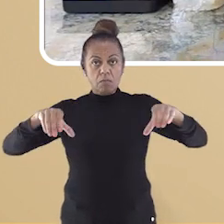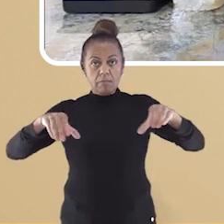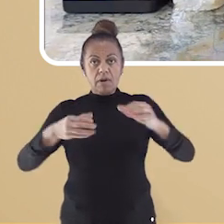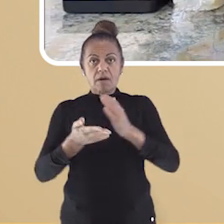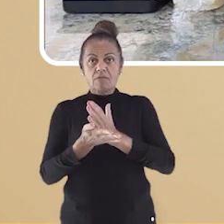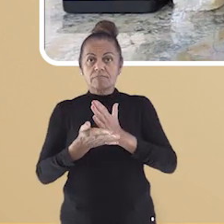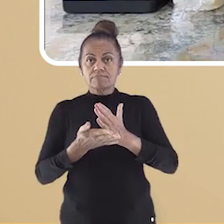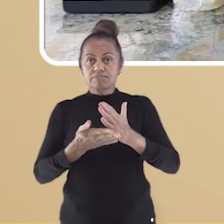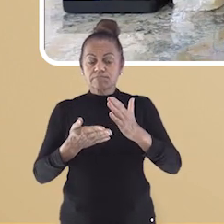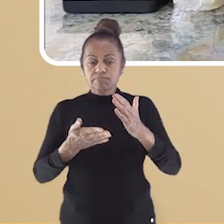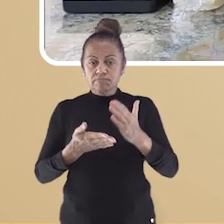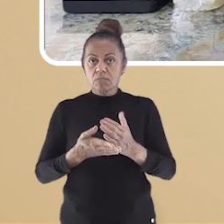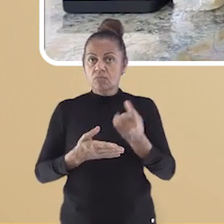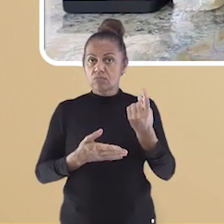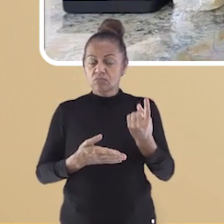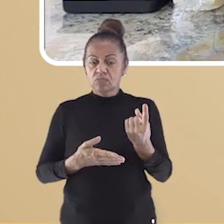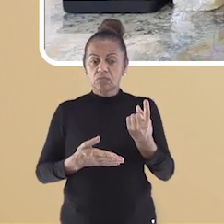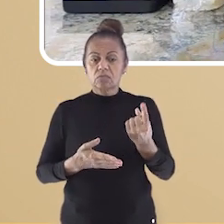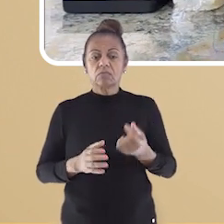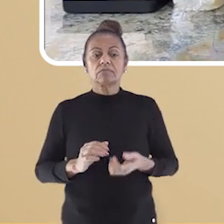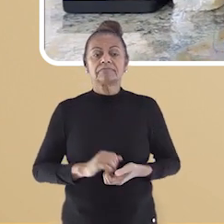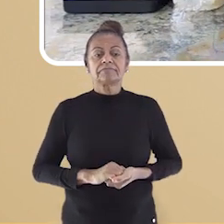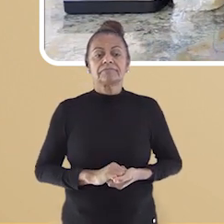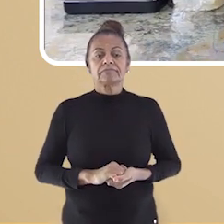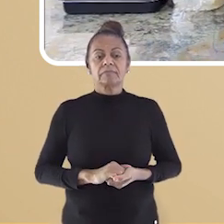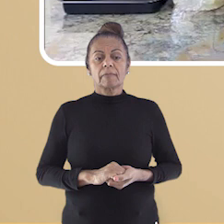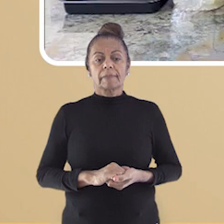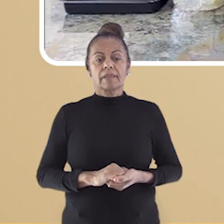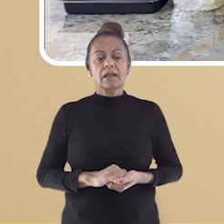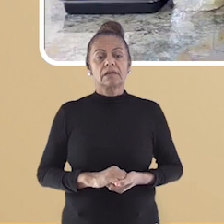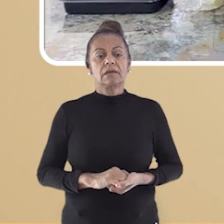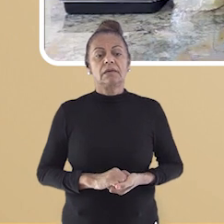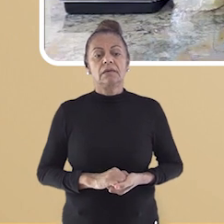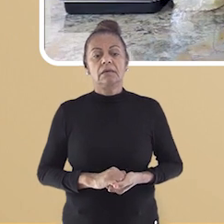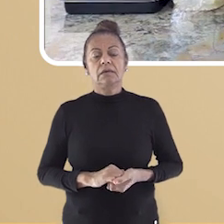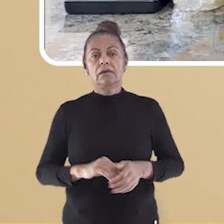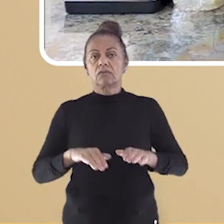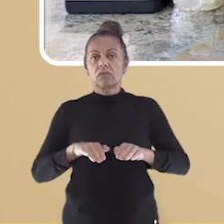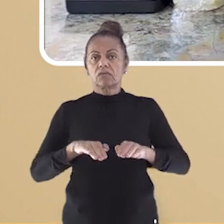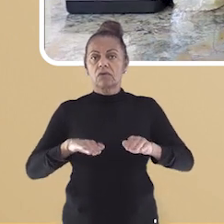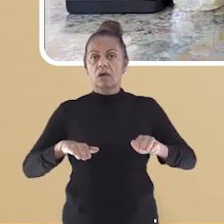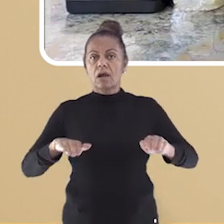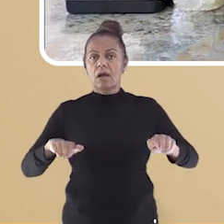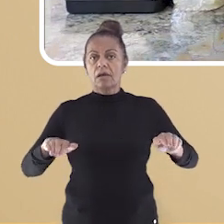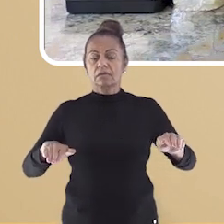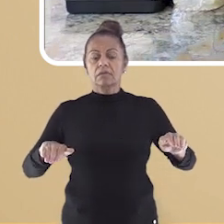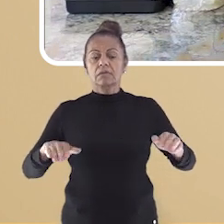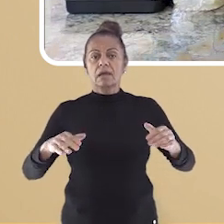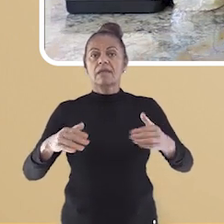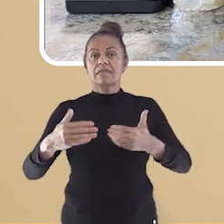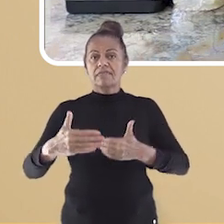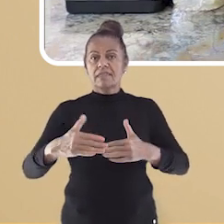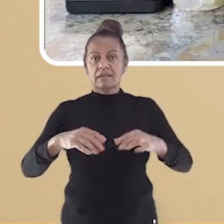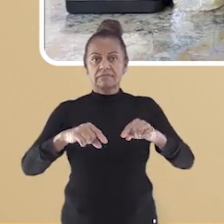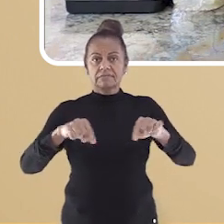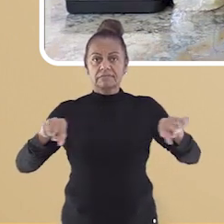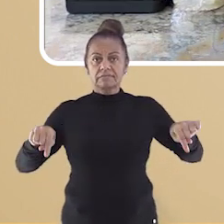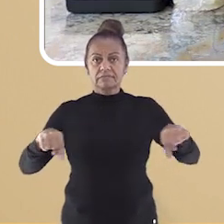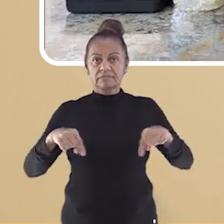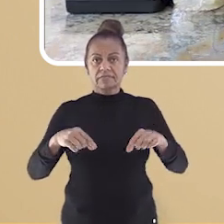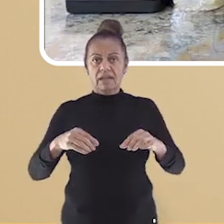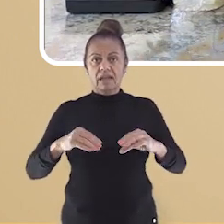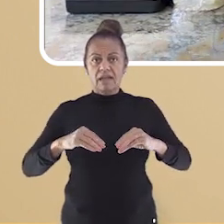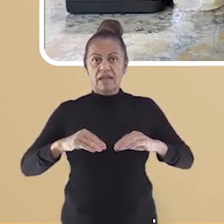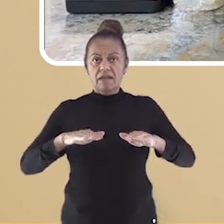colocar dentro da pizza, dentro da forma, forrando toda ela, cobrindo toda ela, não deixando nenhum